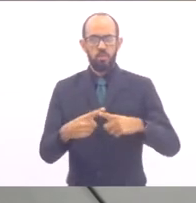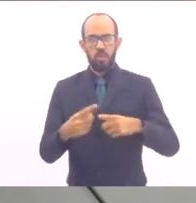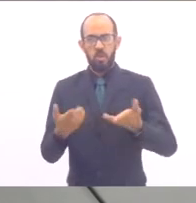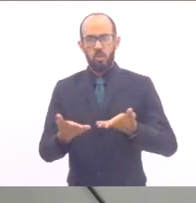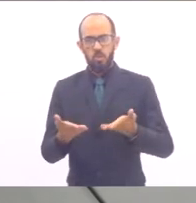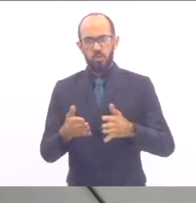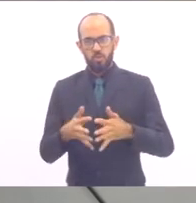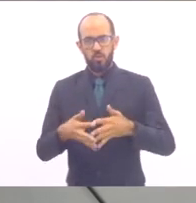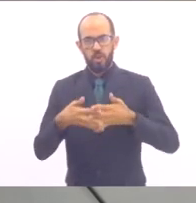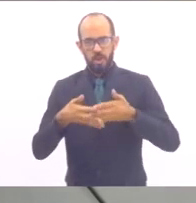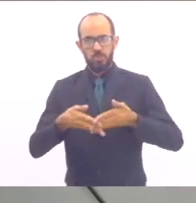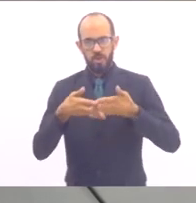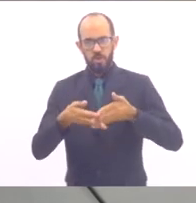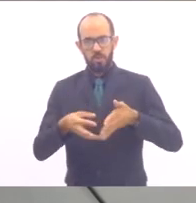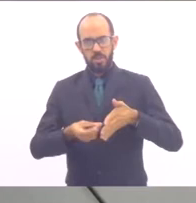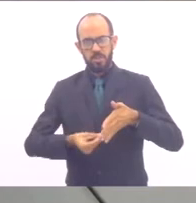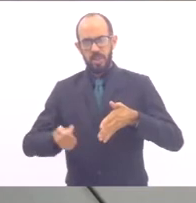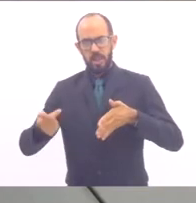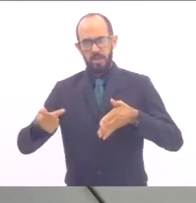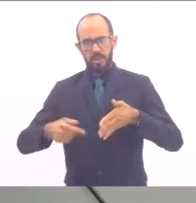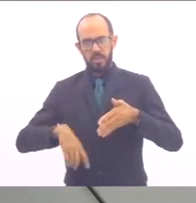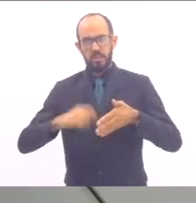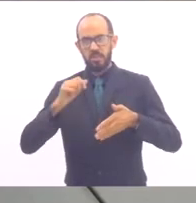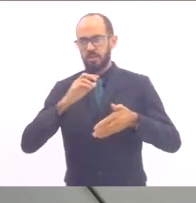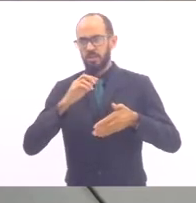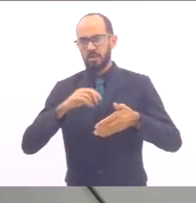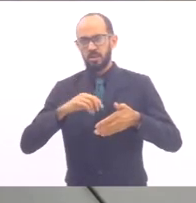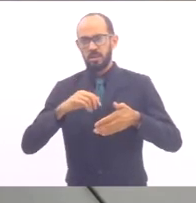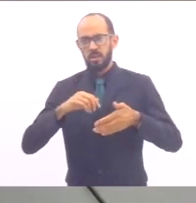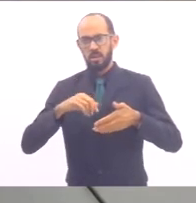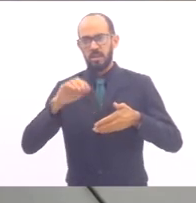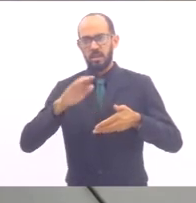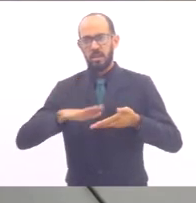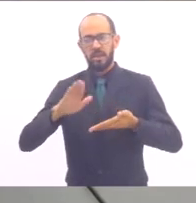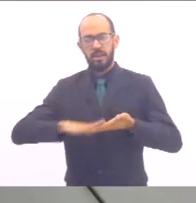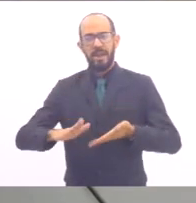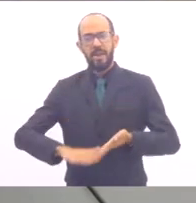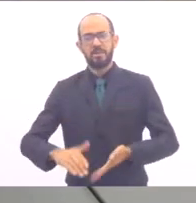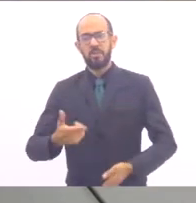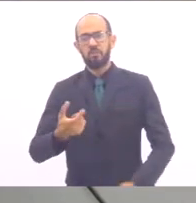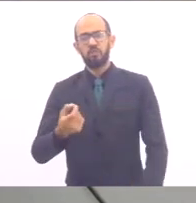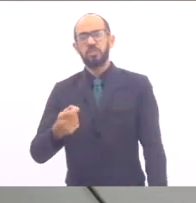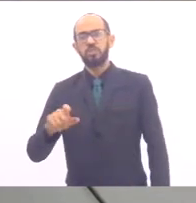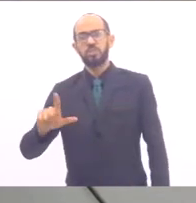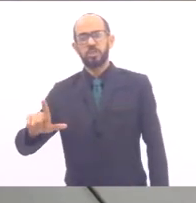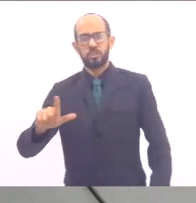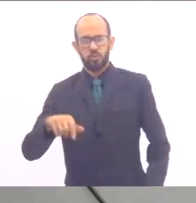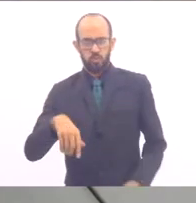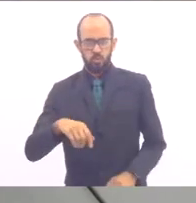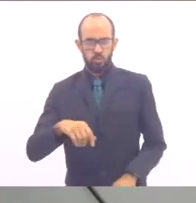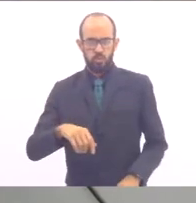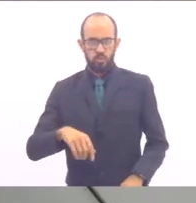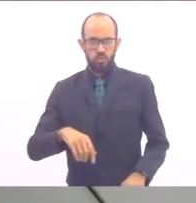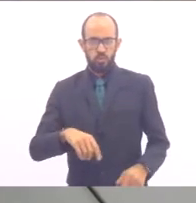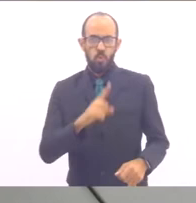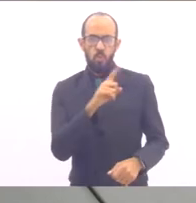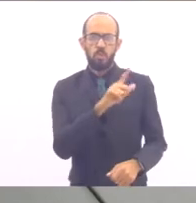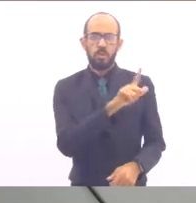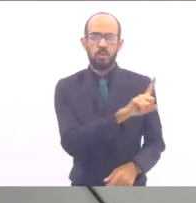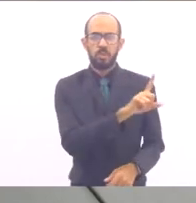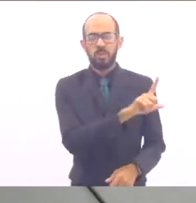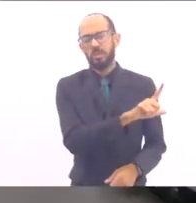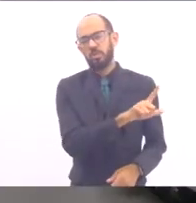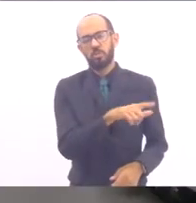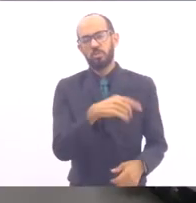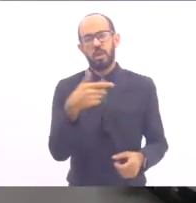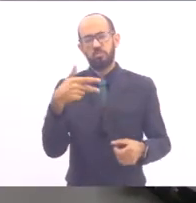da cooperativa, hoje ele gasta 20 litros, o diesel está 7,50, só de diesel 150, fora pneu... Não paga o